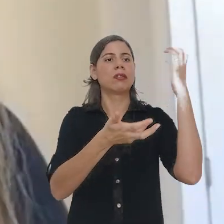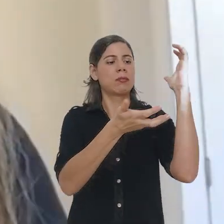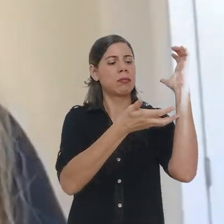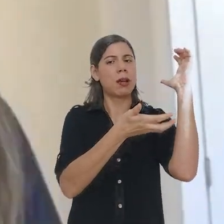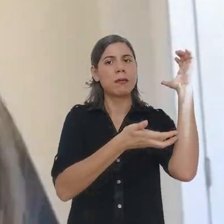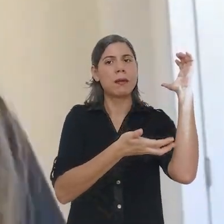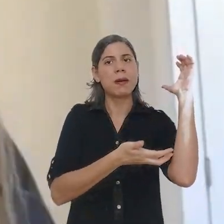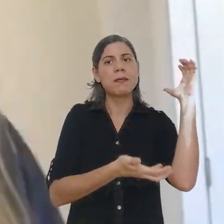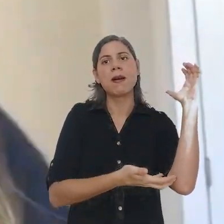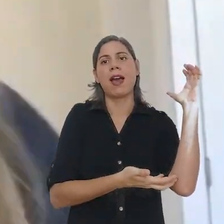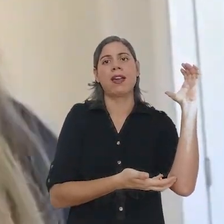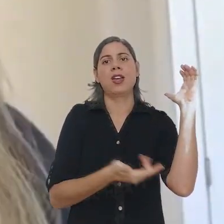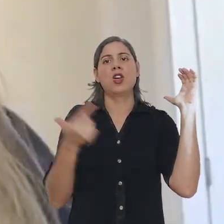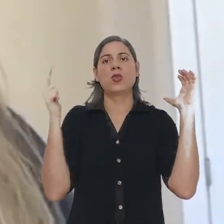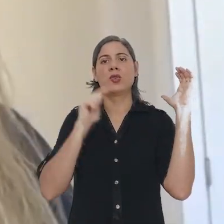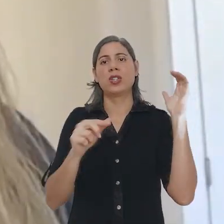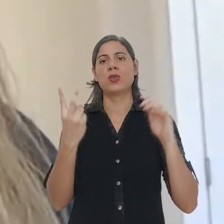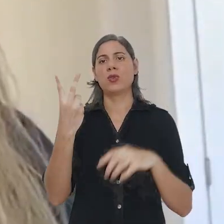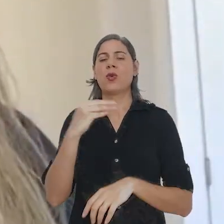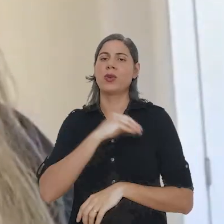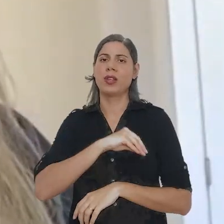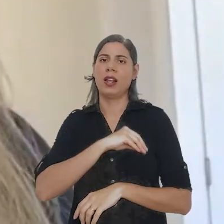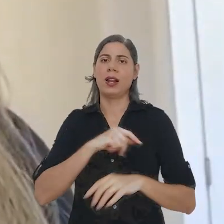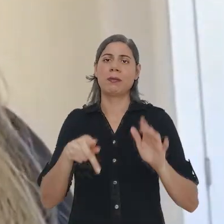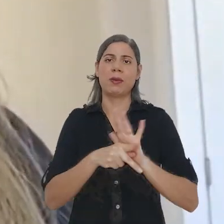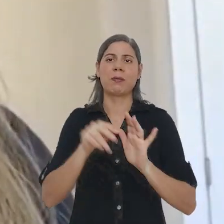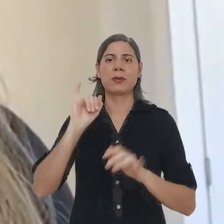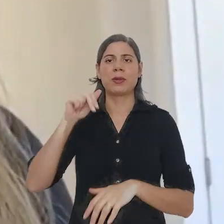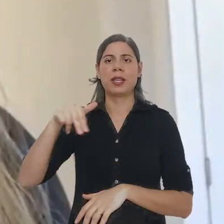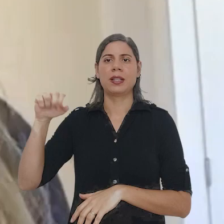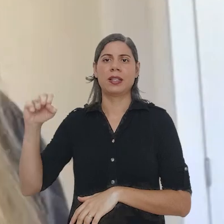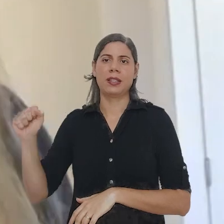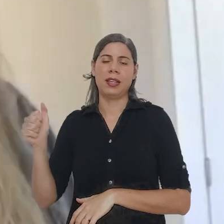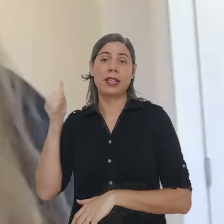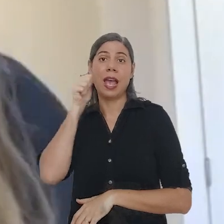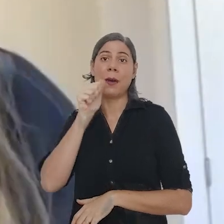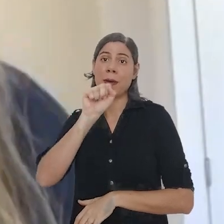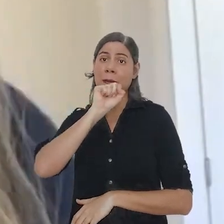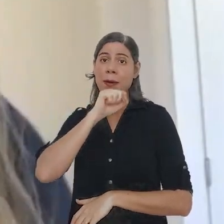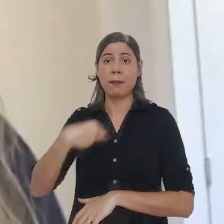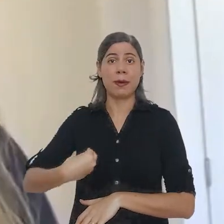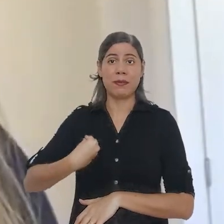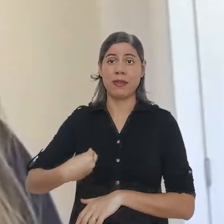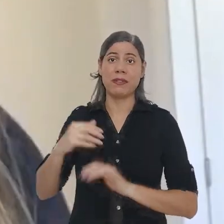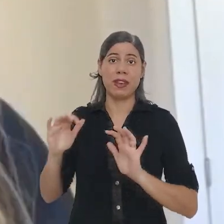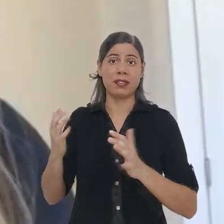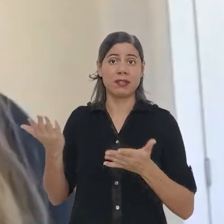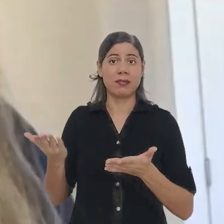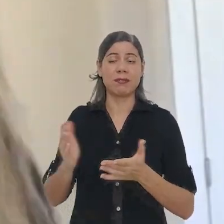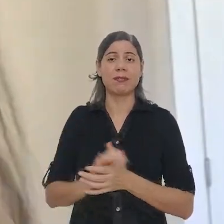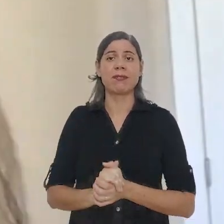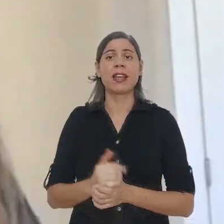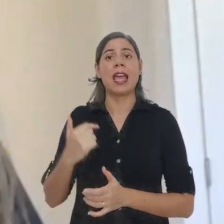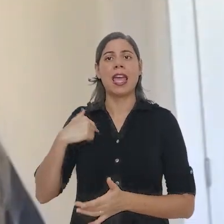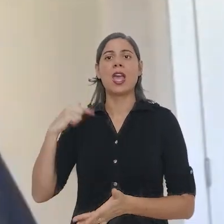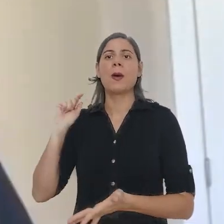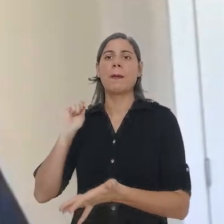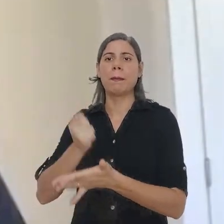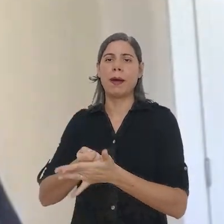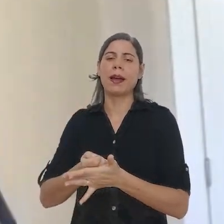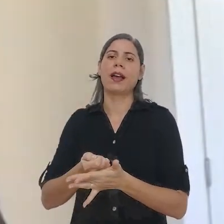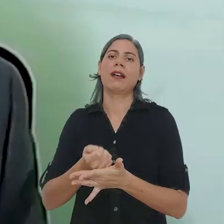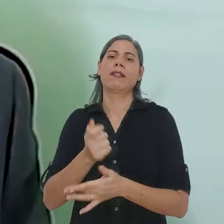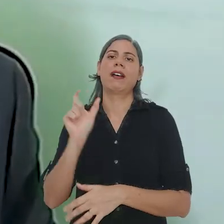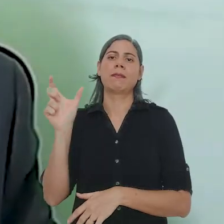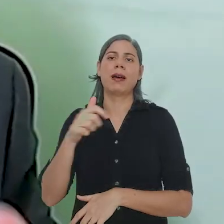herói foi 2 salários mínimos do INSS. E ela vive desses 2 salários mínimos. Então, assim, eu que pagava o plano de saúde